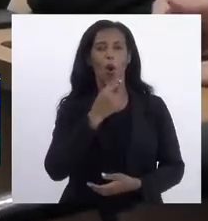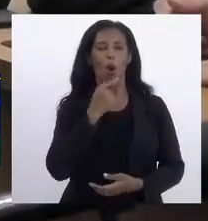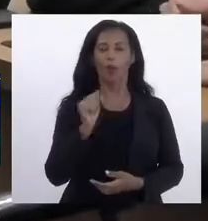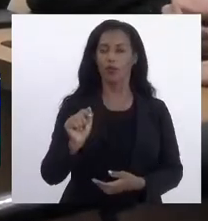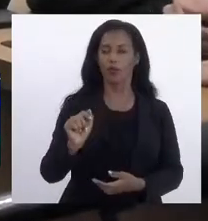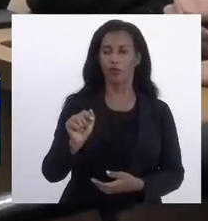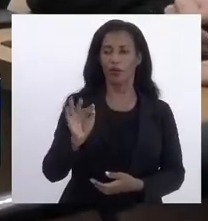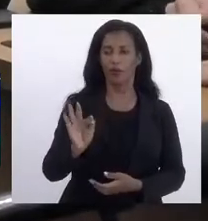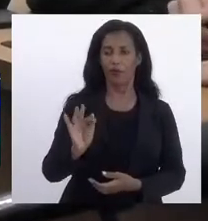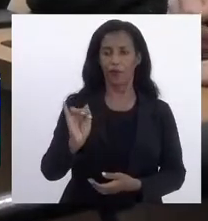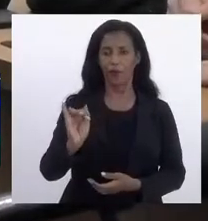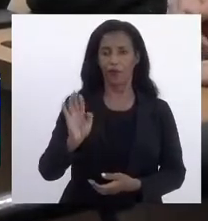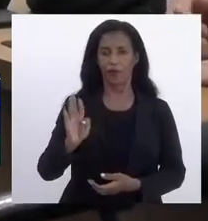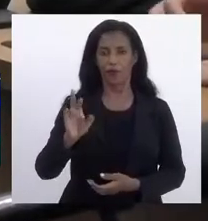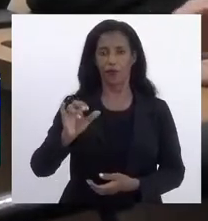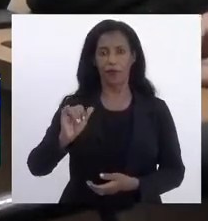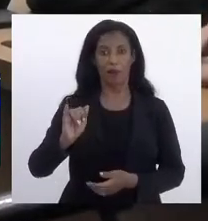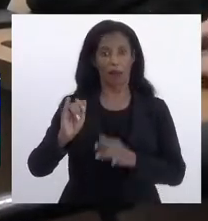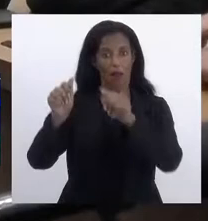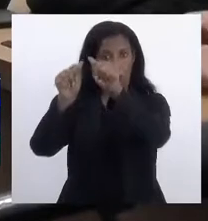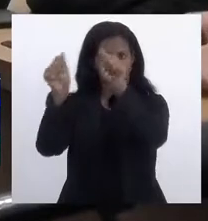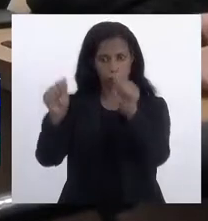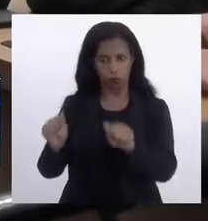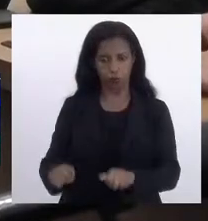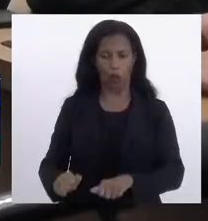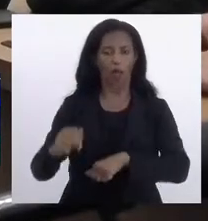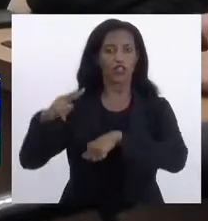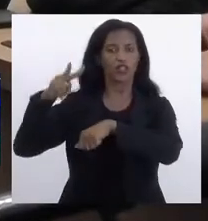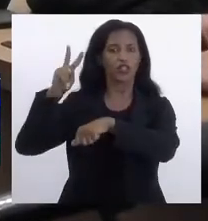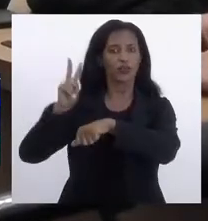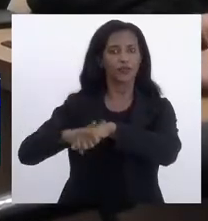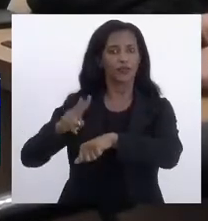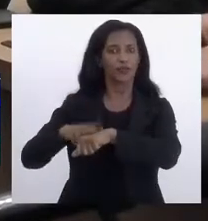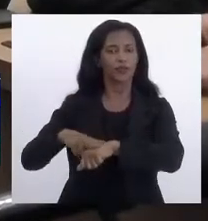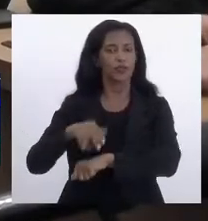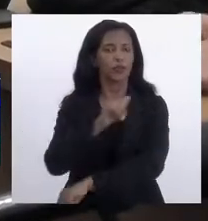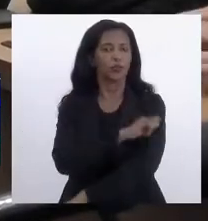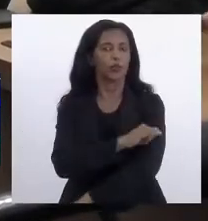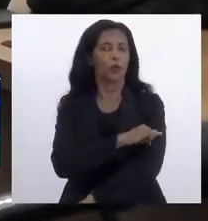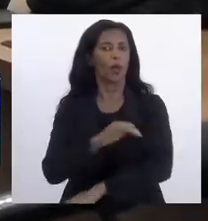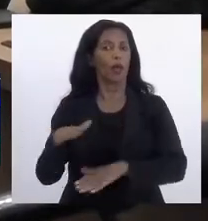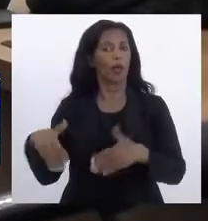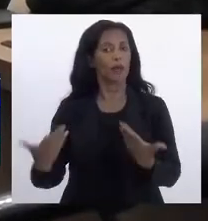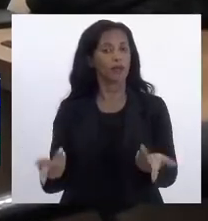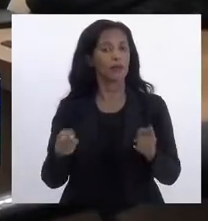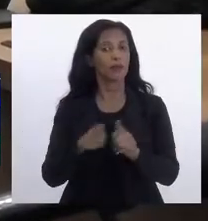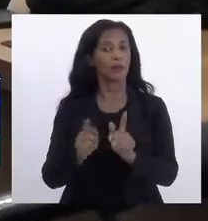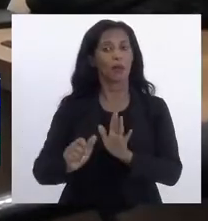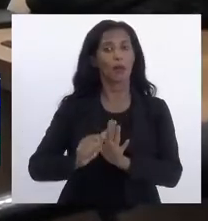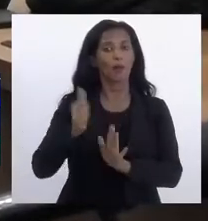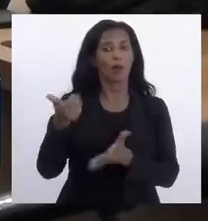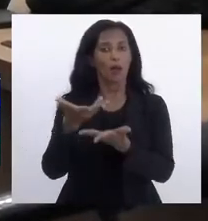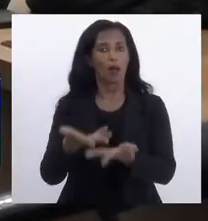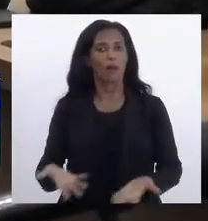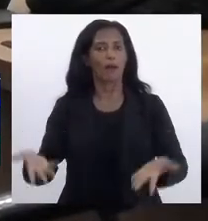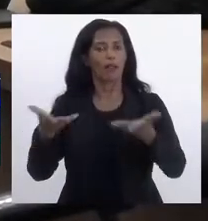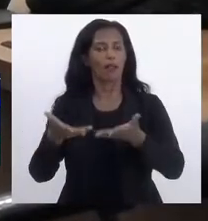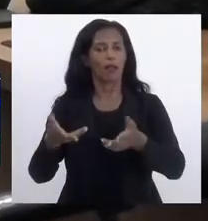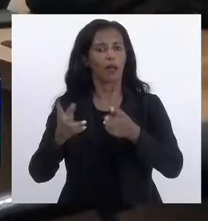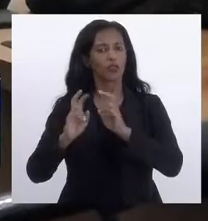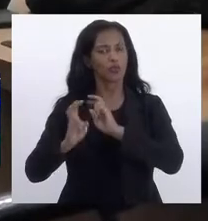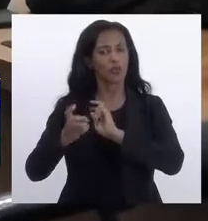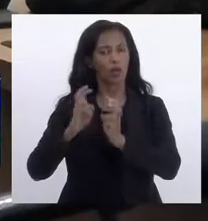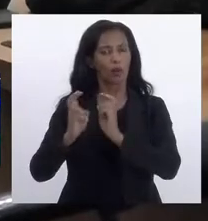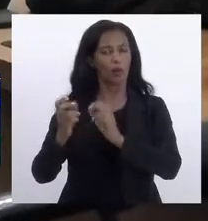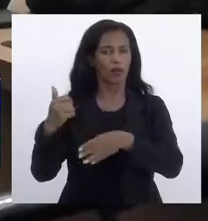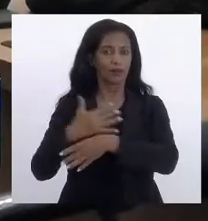Fibra, que é a primeira estátua de fibra de vidro do Rio de Janeiro, assim como é a primeira homenagem aos capoeiristas da